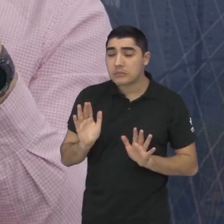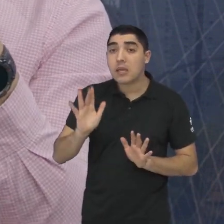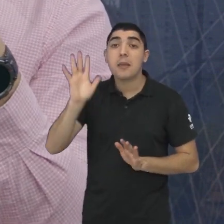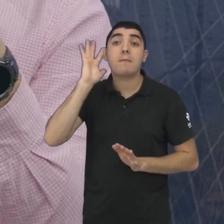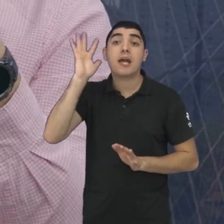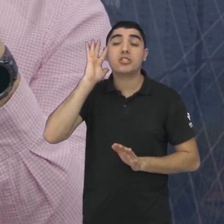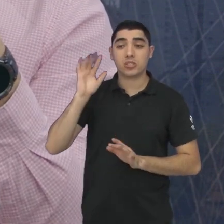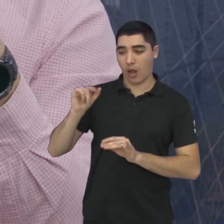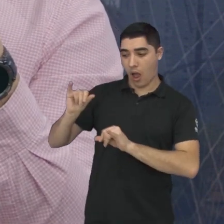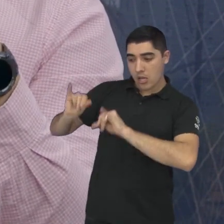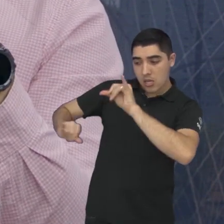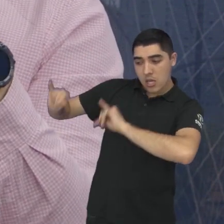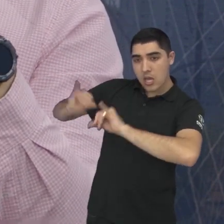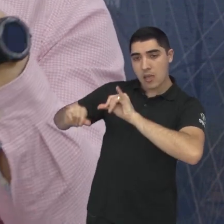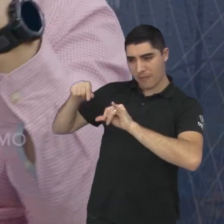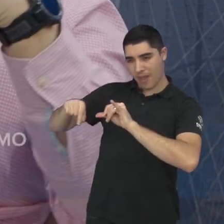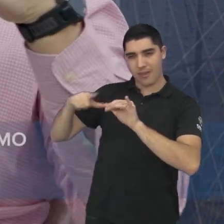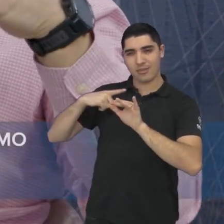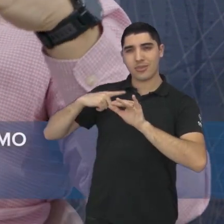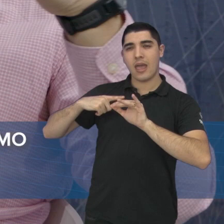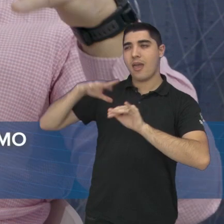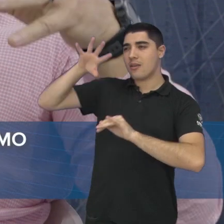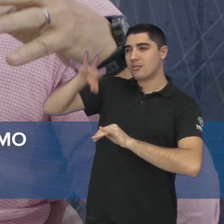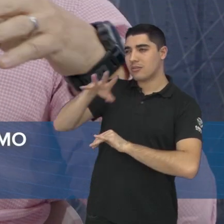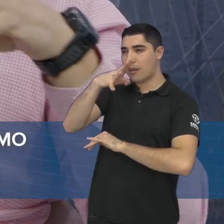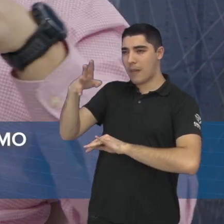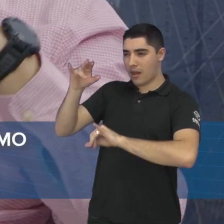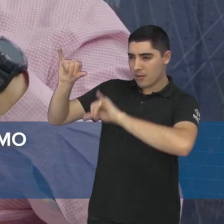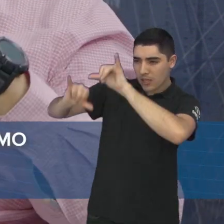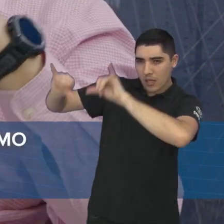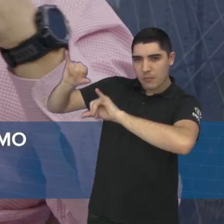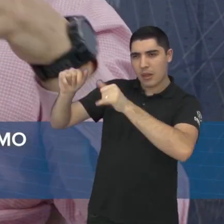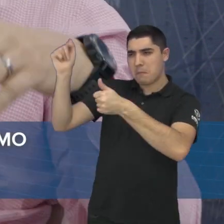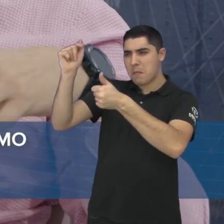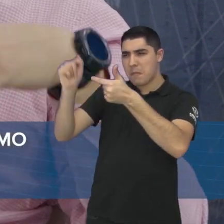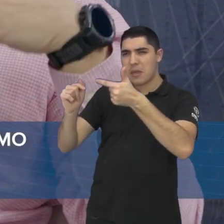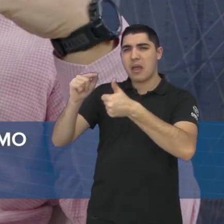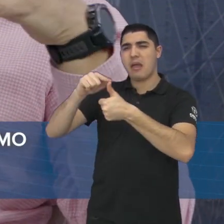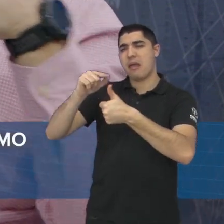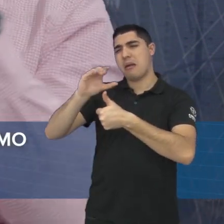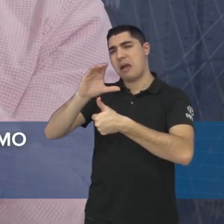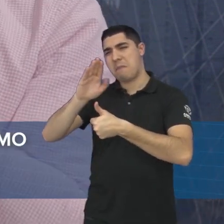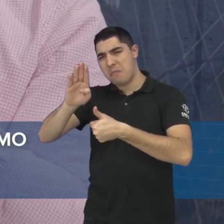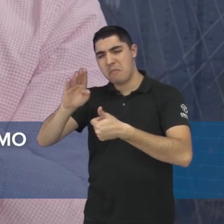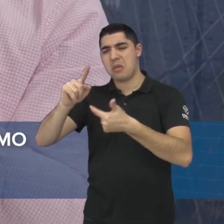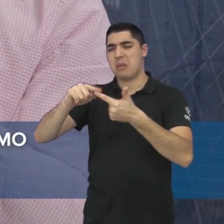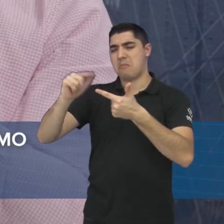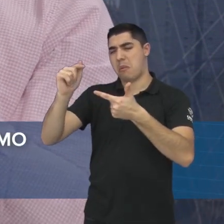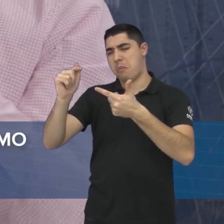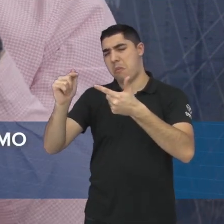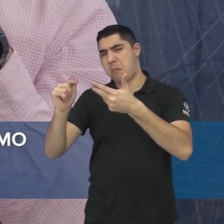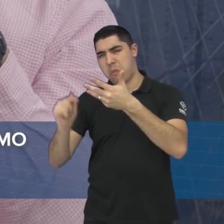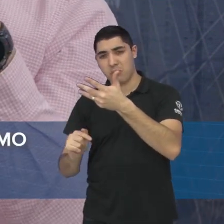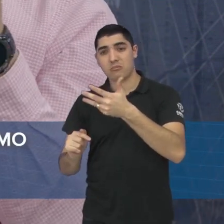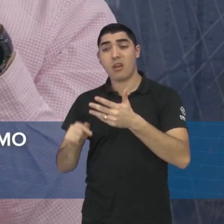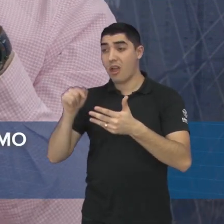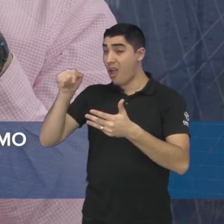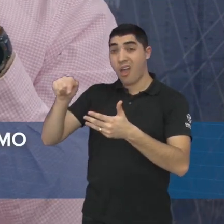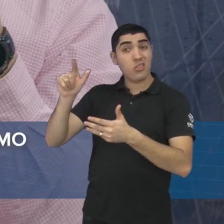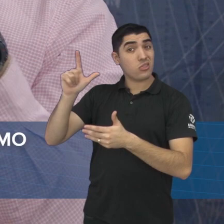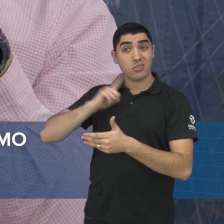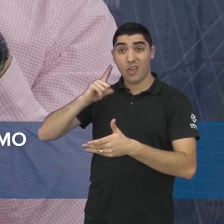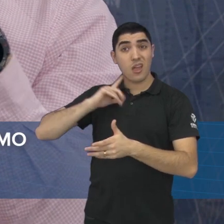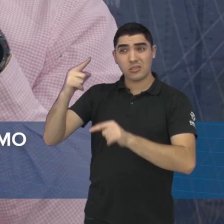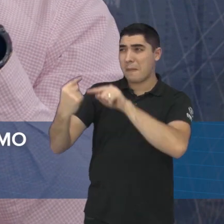química, baseada nos elementos da tabela periódica, no carbono, no oxigênio, no nitrogênio, esses elementos estão aí,